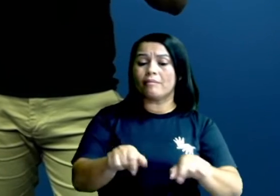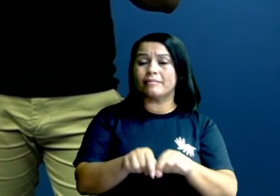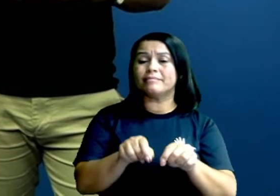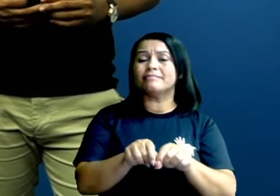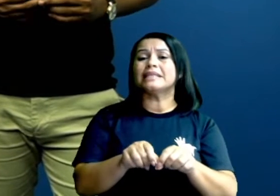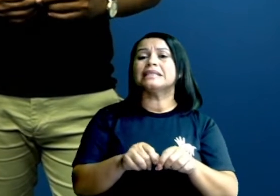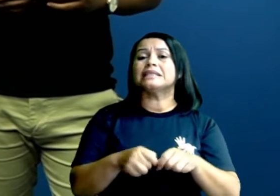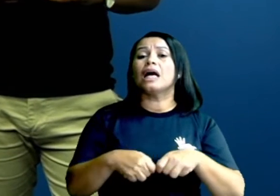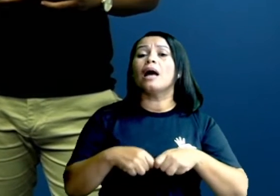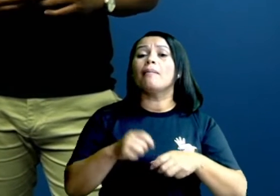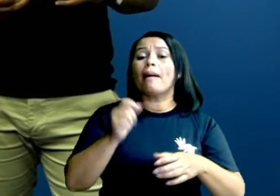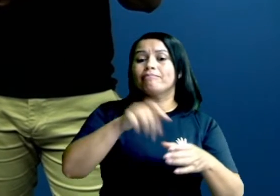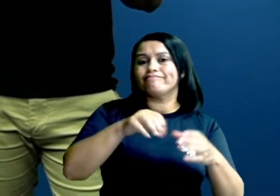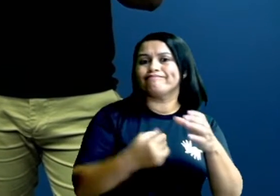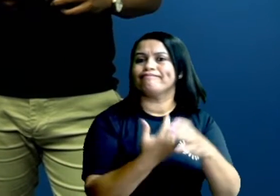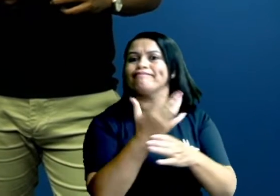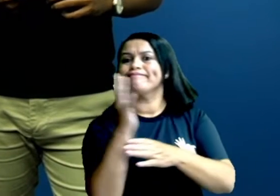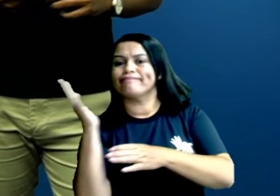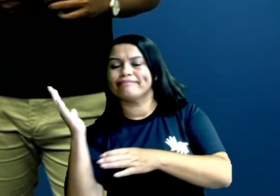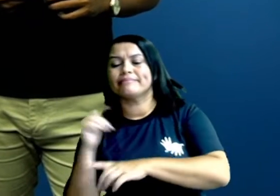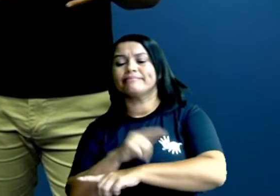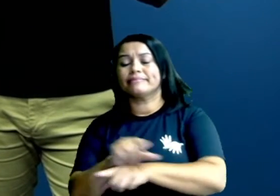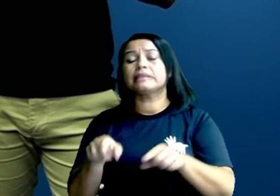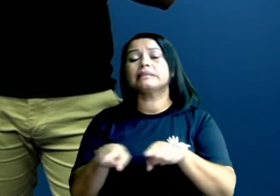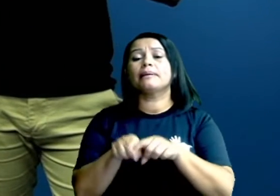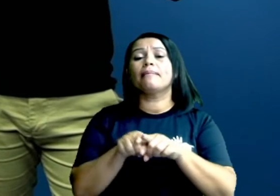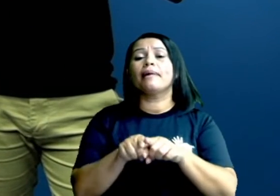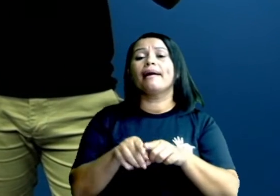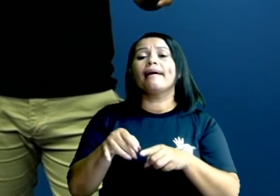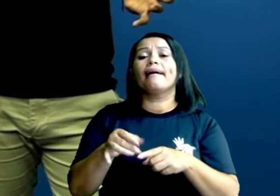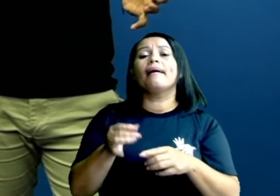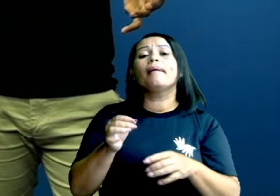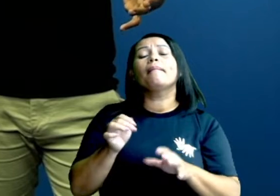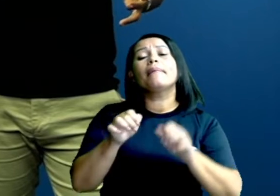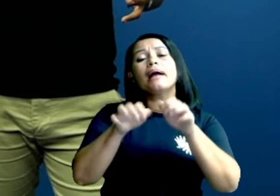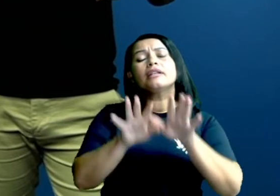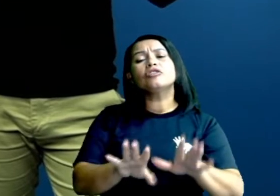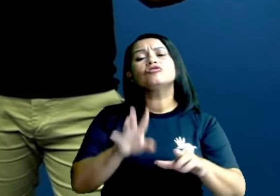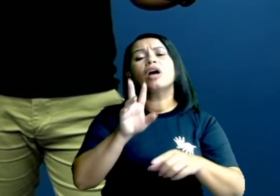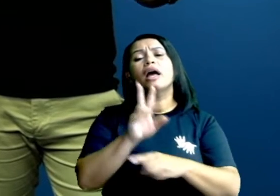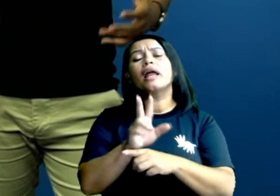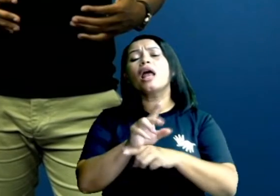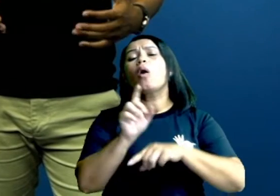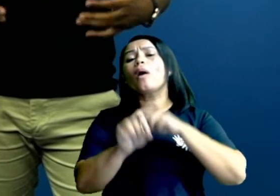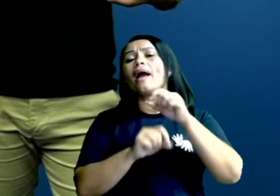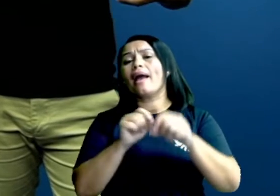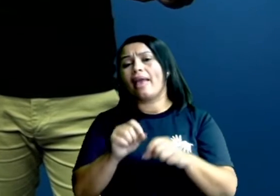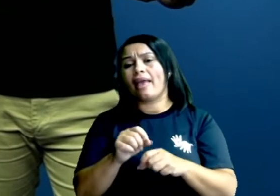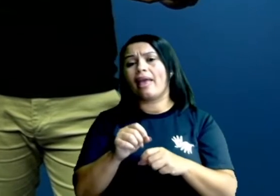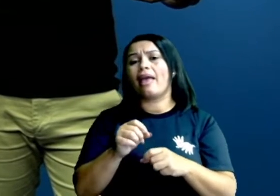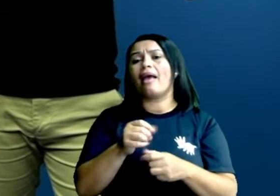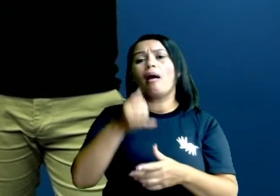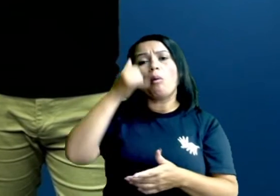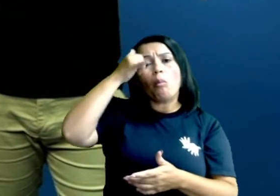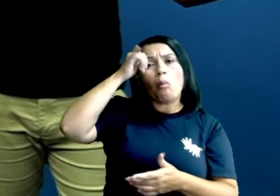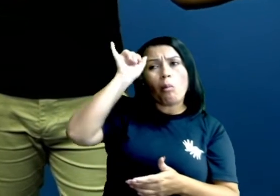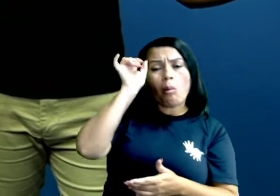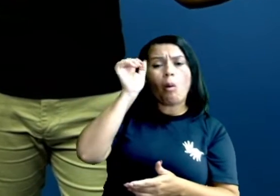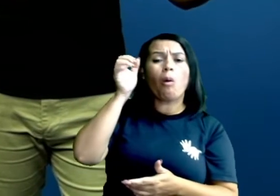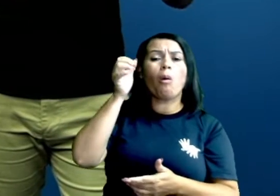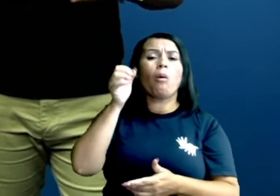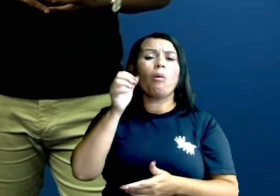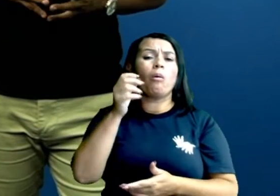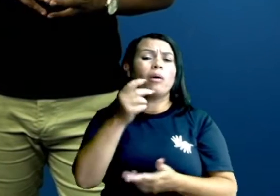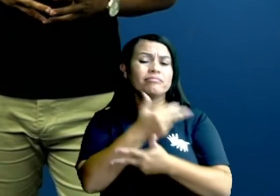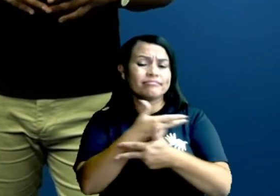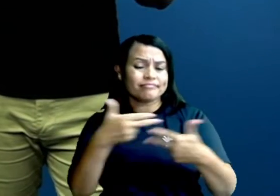soja avançando muito sobre essa região, a pecuária. Então, essas atividades agregadas, elas formam um conjunto